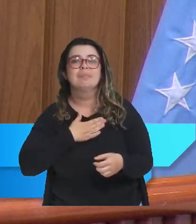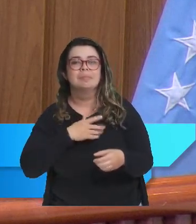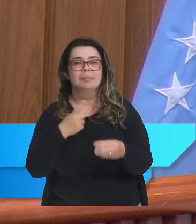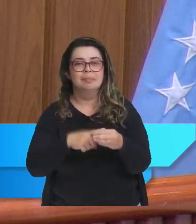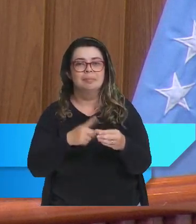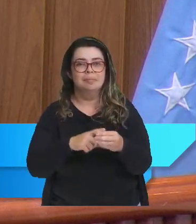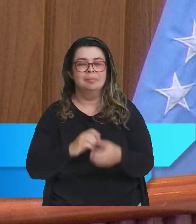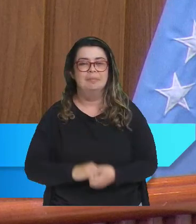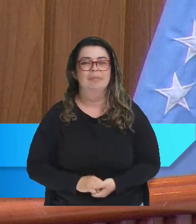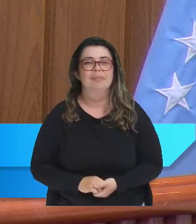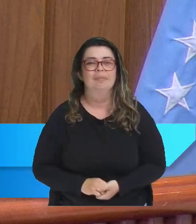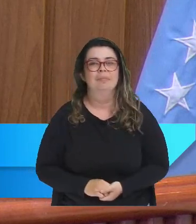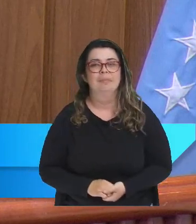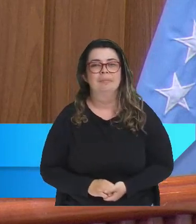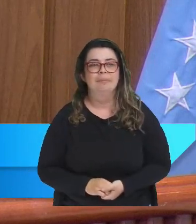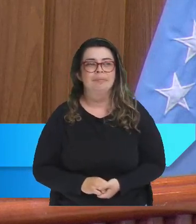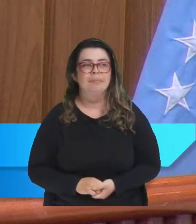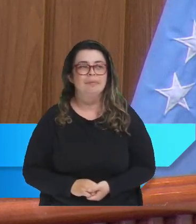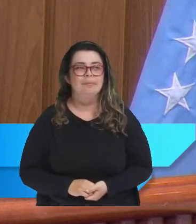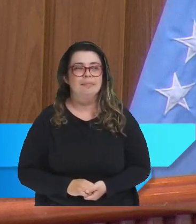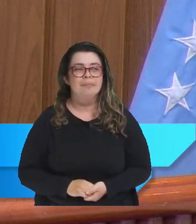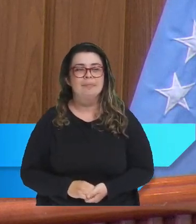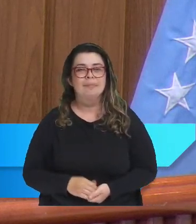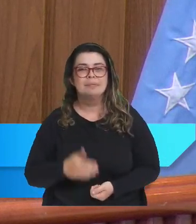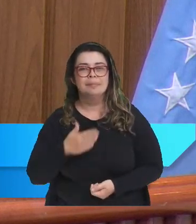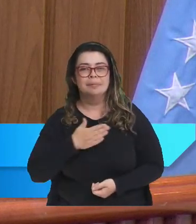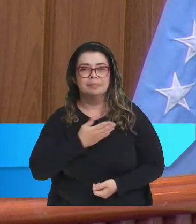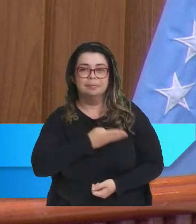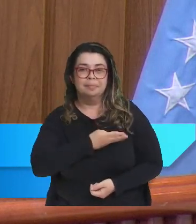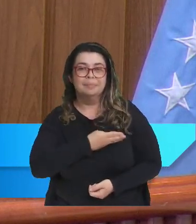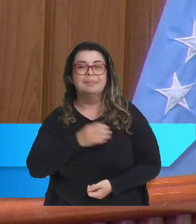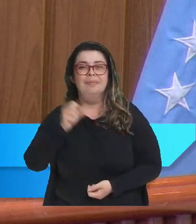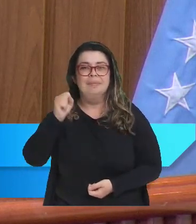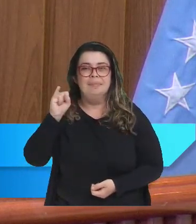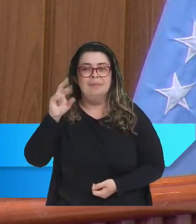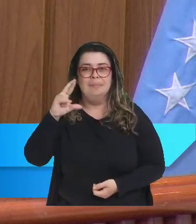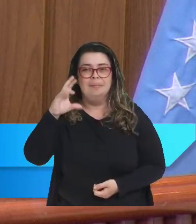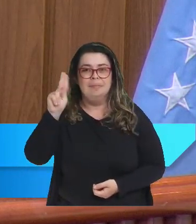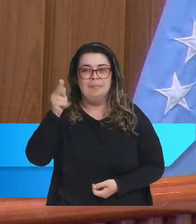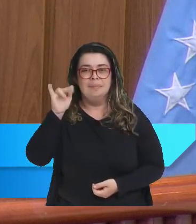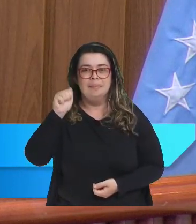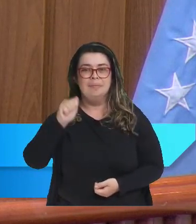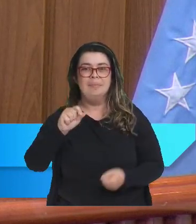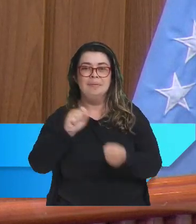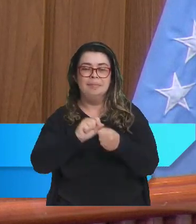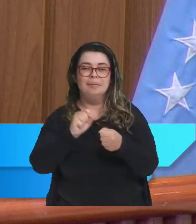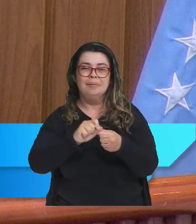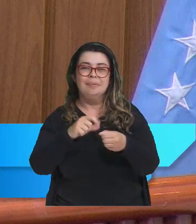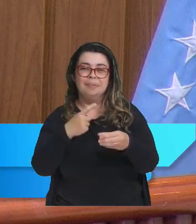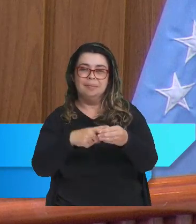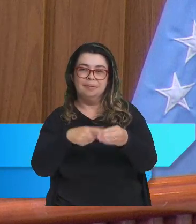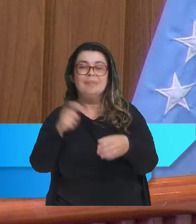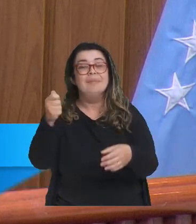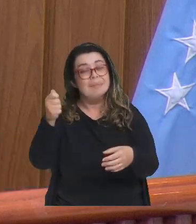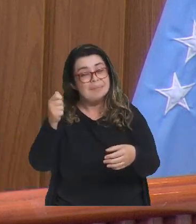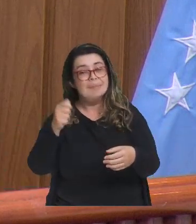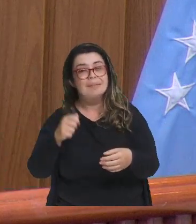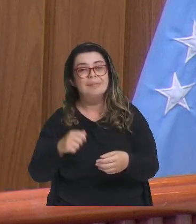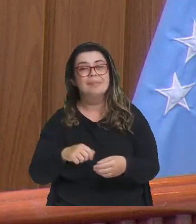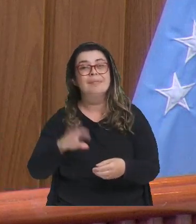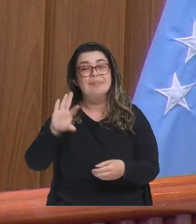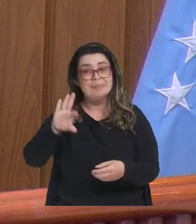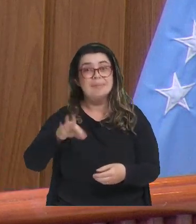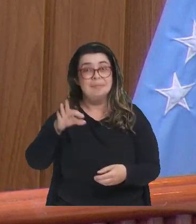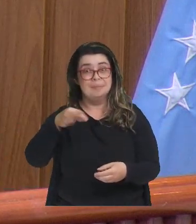federal. Assim como o meu amigo, o Fernando Circa, faria pela cidade dele se ele tivesse sido eleito